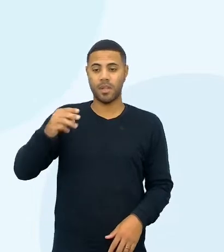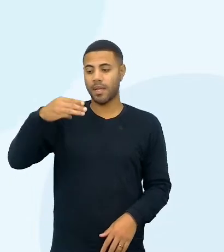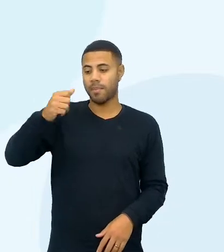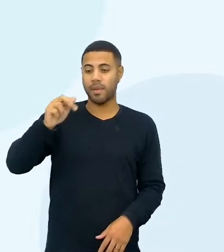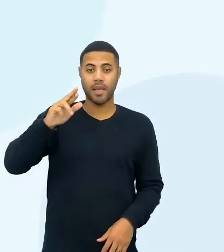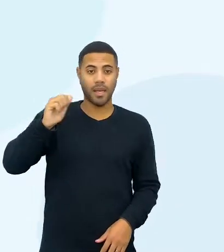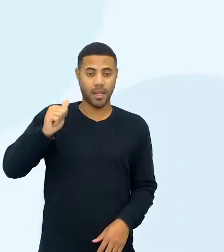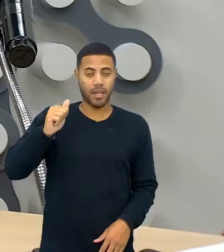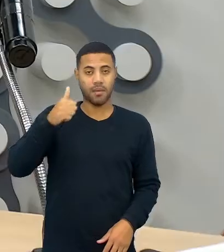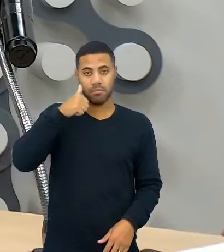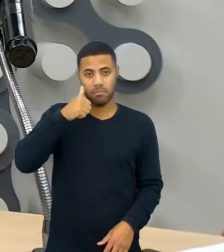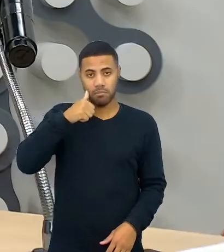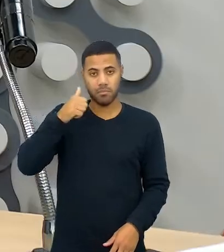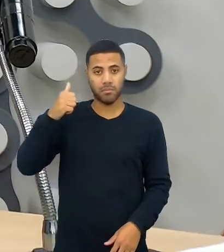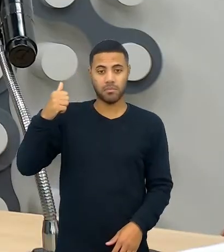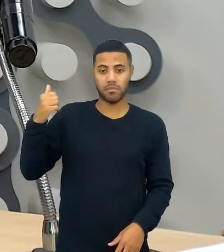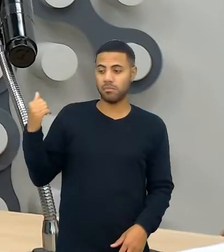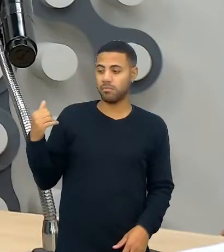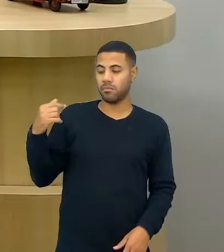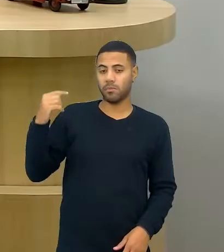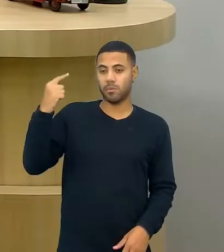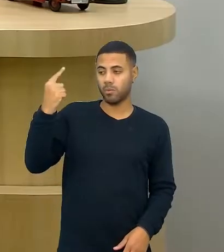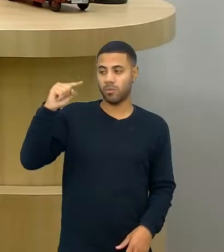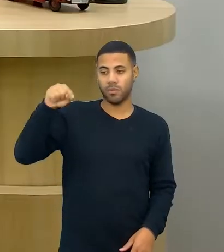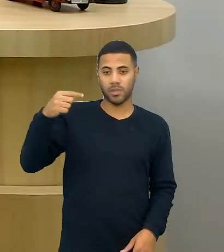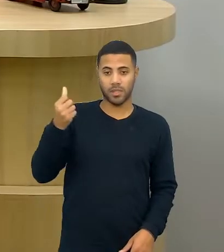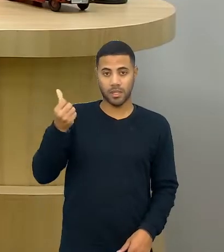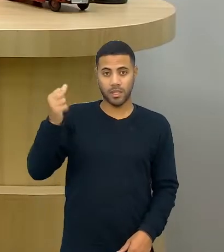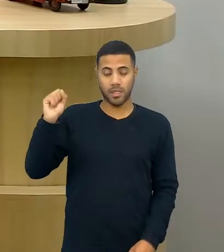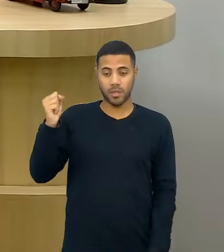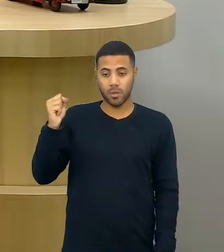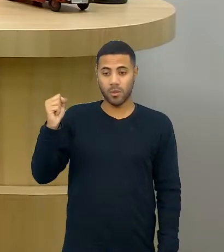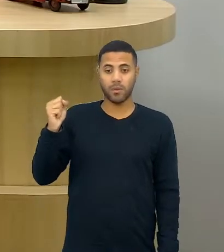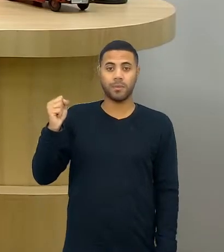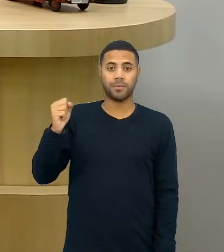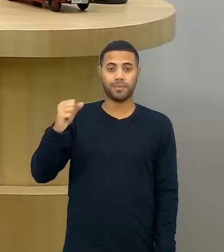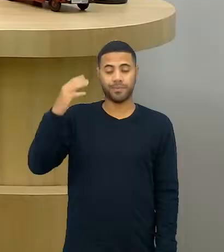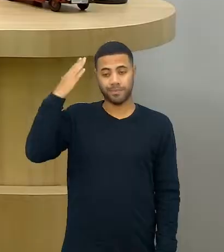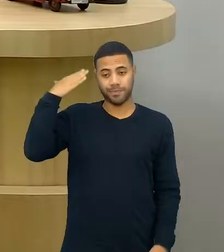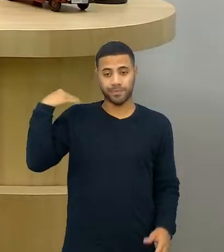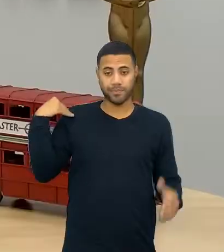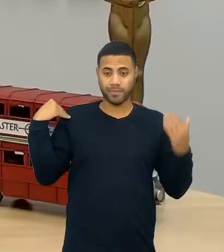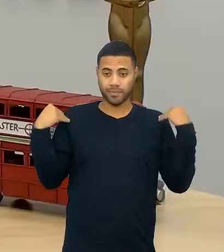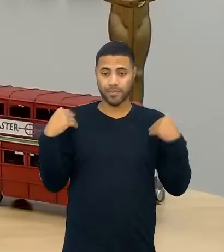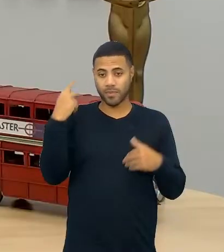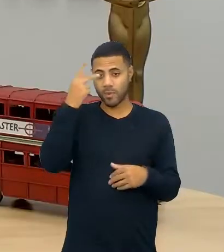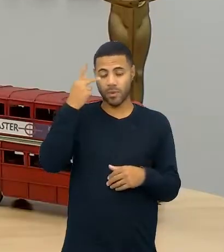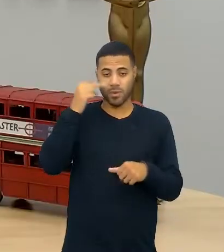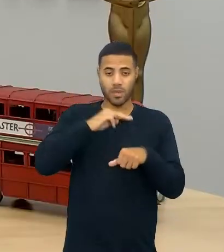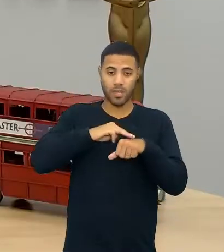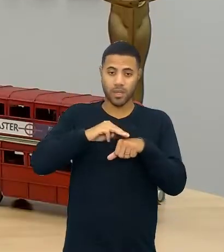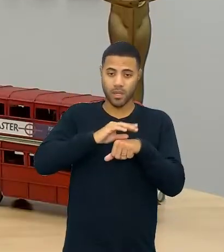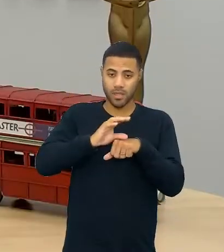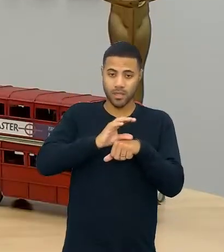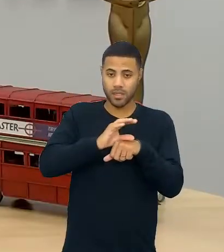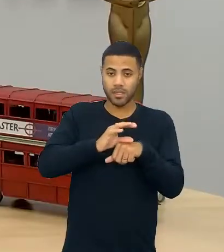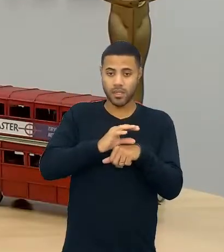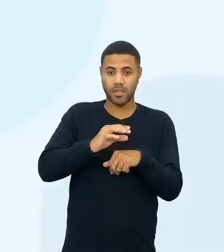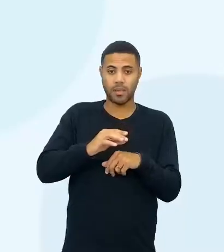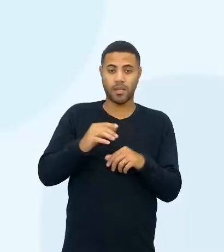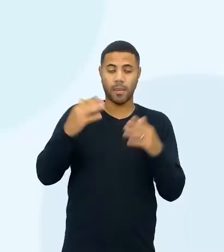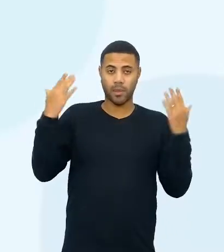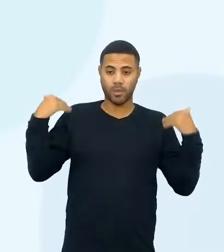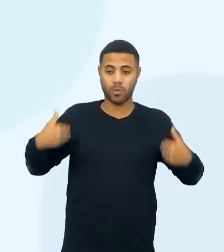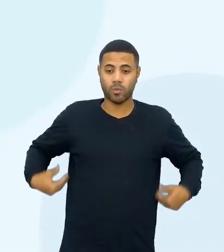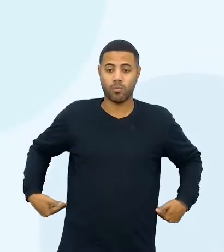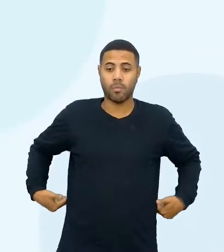tenho 1,68 m, cabelos e olhos castanhos. O meu cabelo é castanho claro, eu estou de cabelo solto e o meu cabelo também é